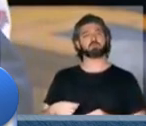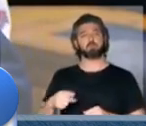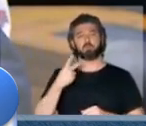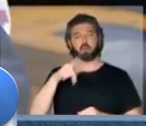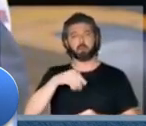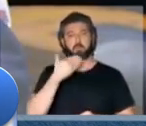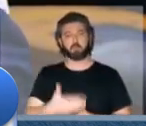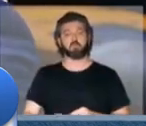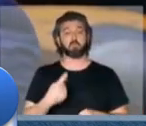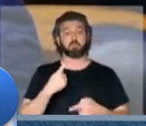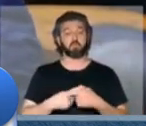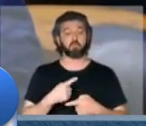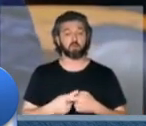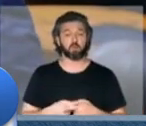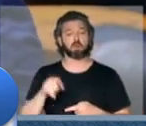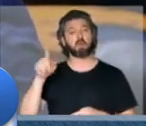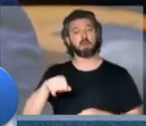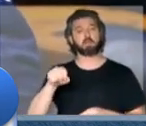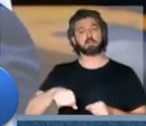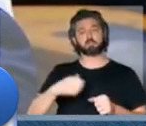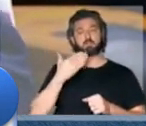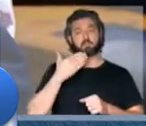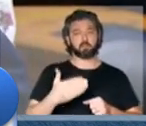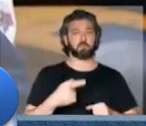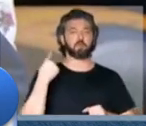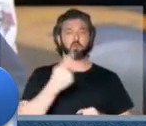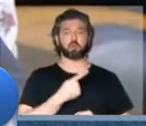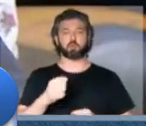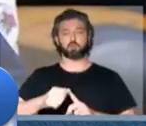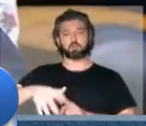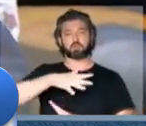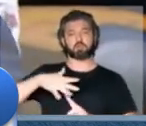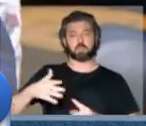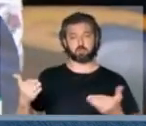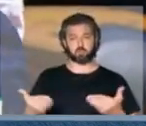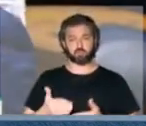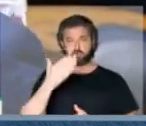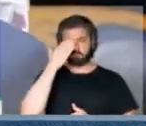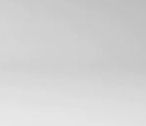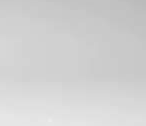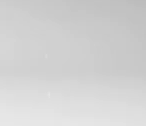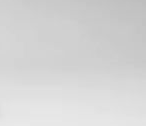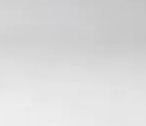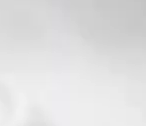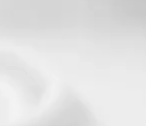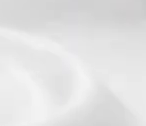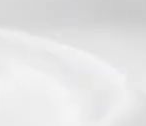prioridade, porque essa é também uma prioridade da nossa sociedade atual. Muito obrigado.